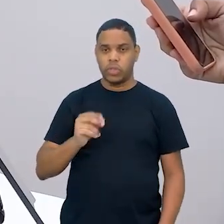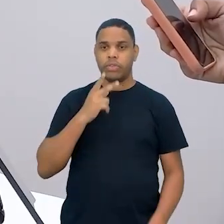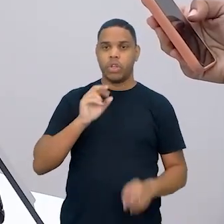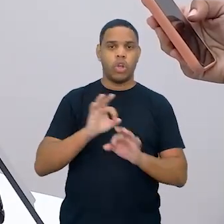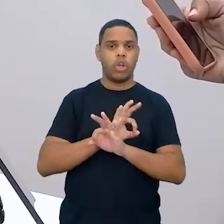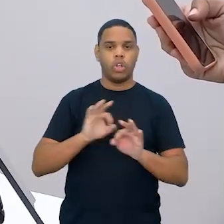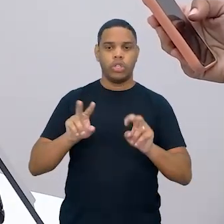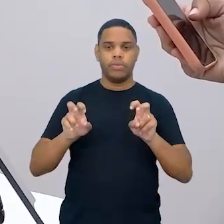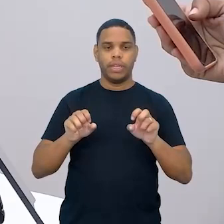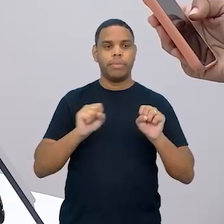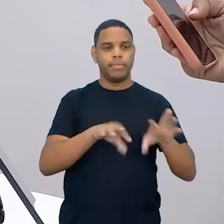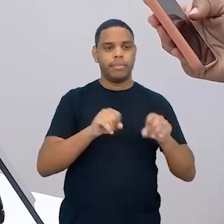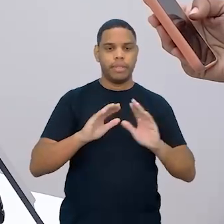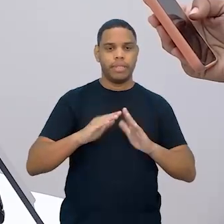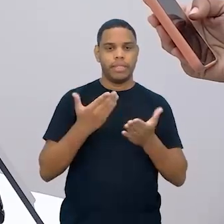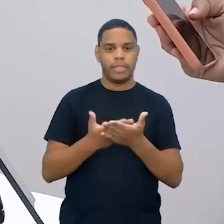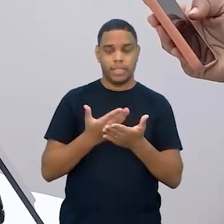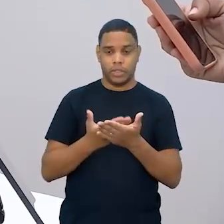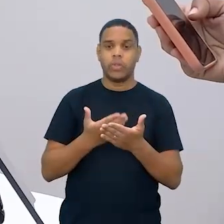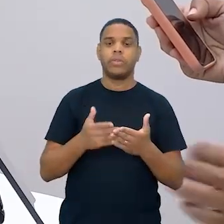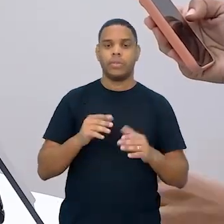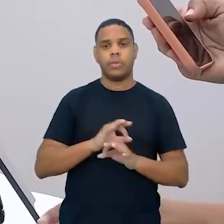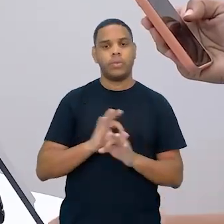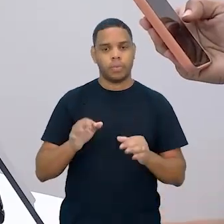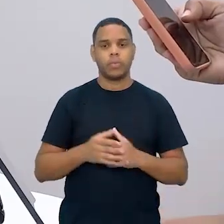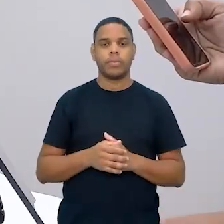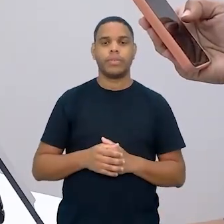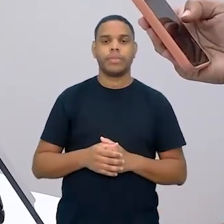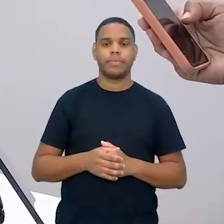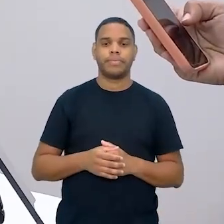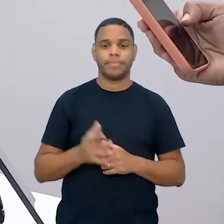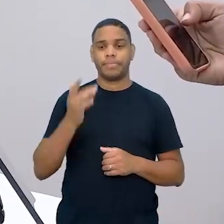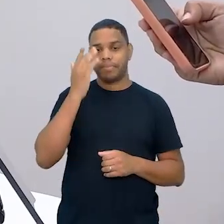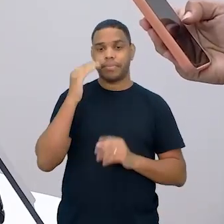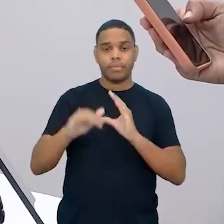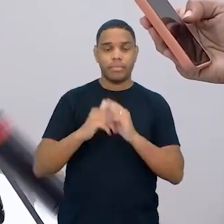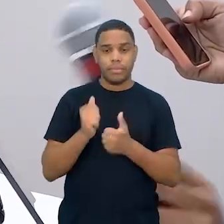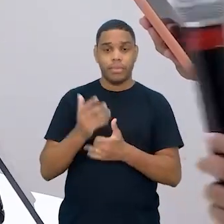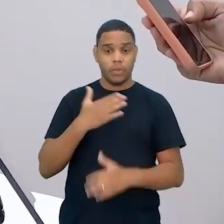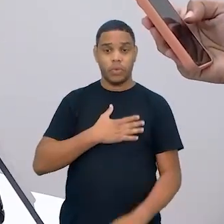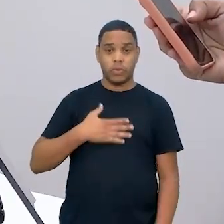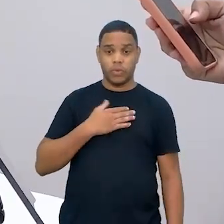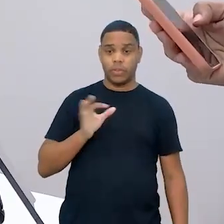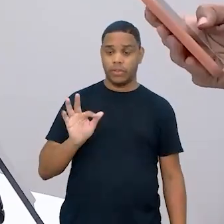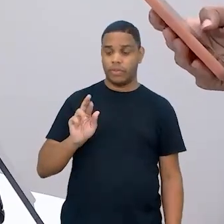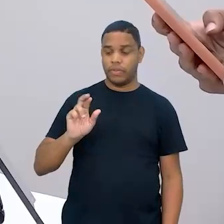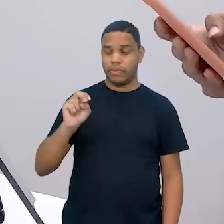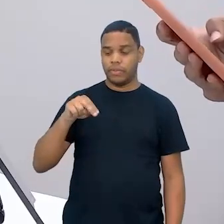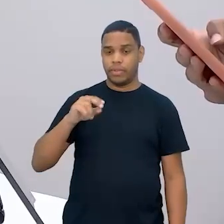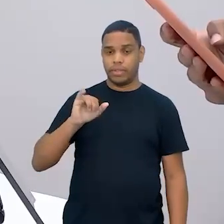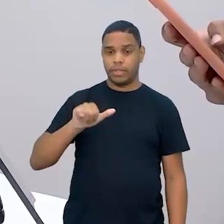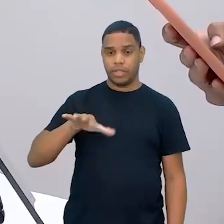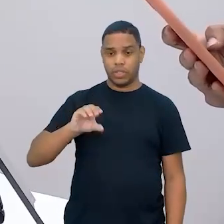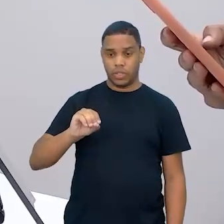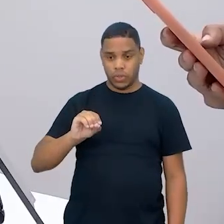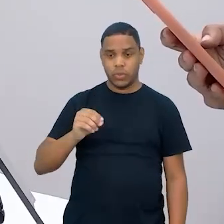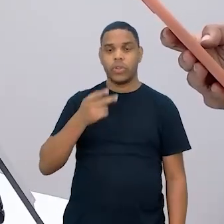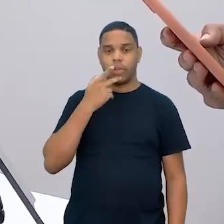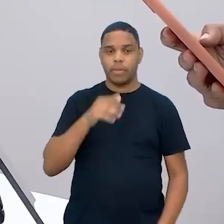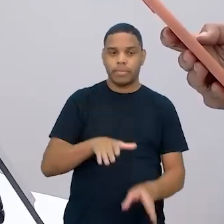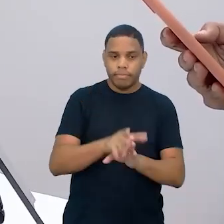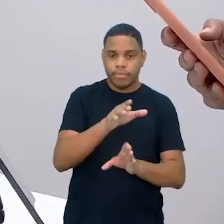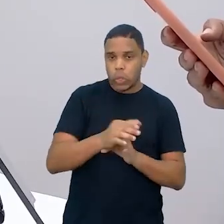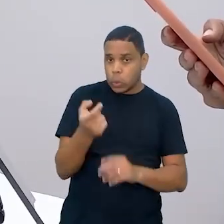de aula, gostei do tema. Está bem receptivo aqui o chat. Que bom. O Francisco também fala em conscientizar os alunos